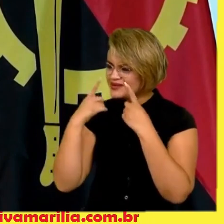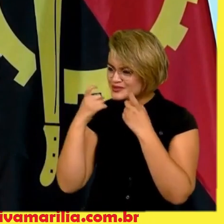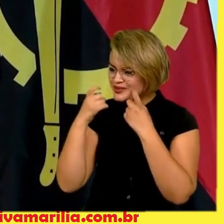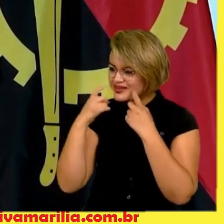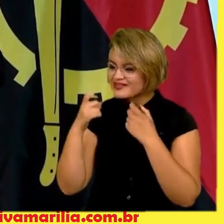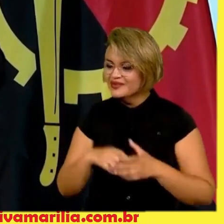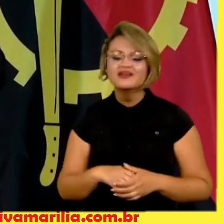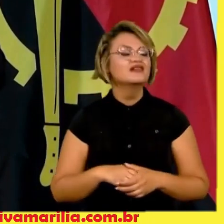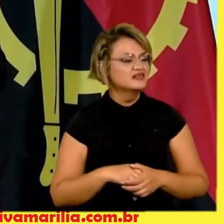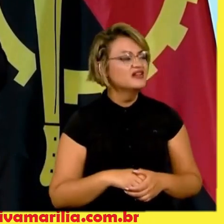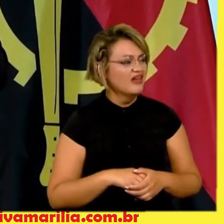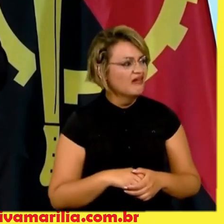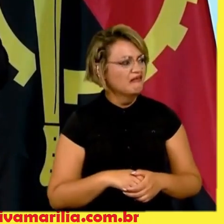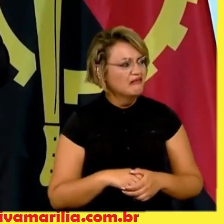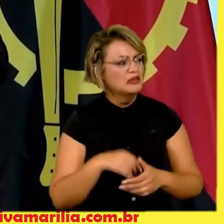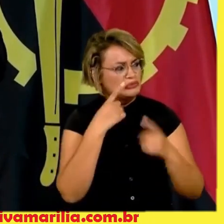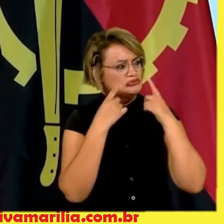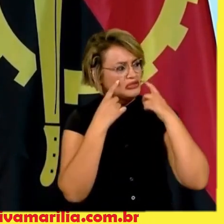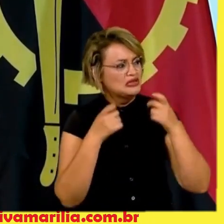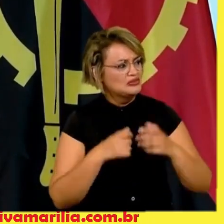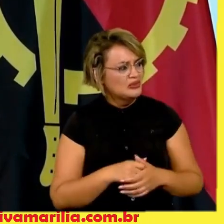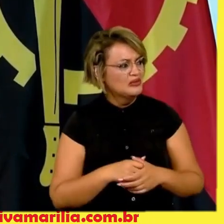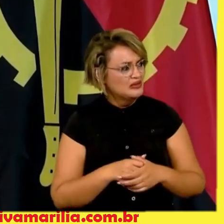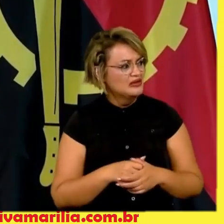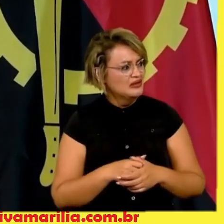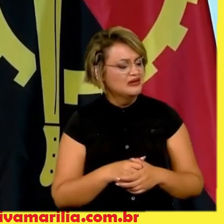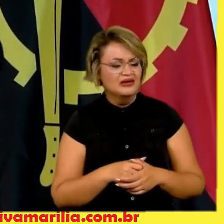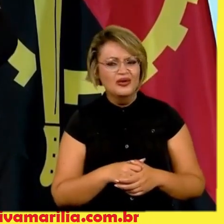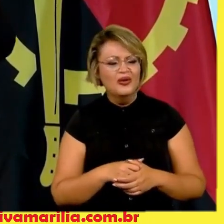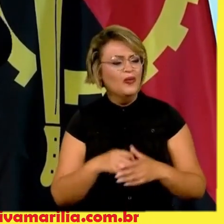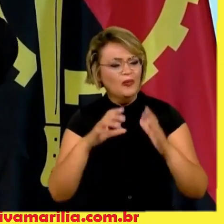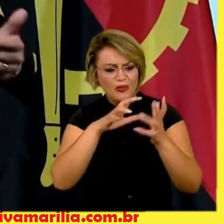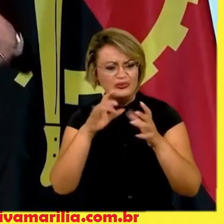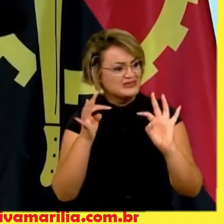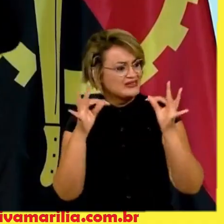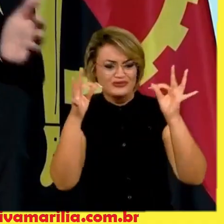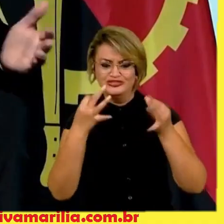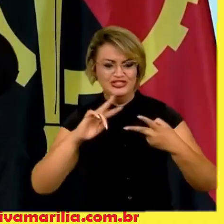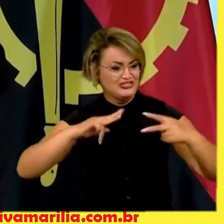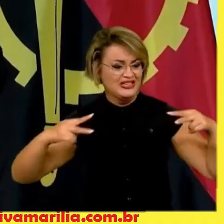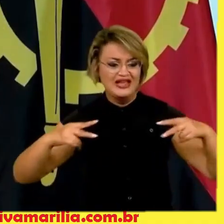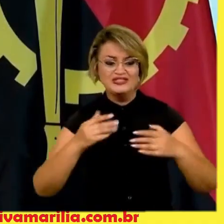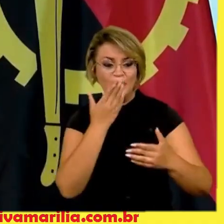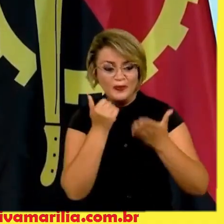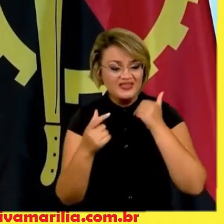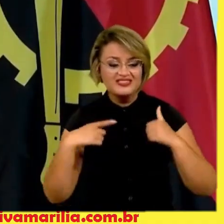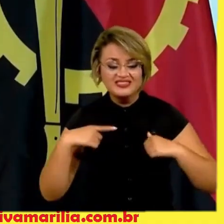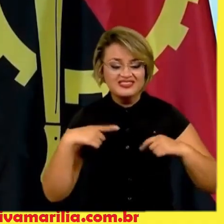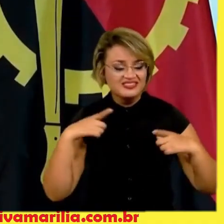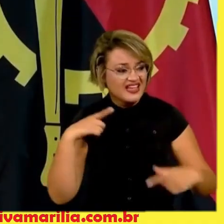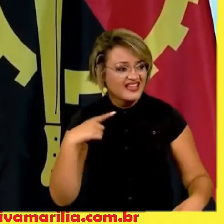É inacreditável. É lindo que tem tecnologia, tem genética, produz alimentos. Você vê